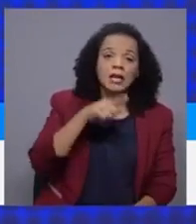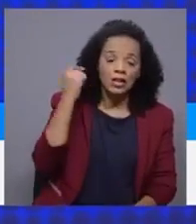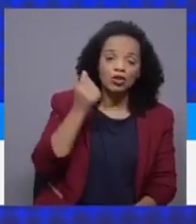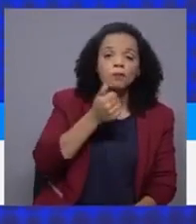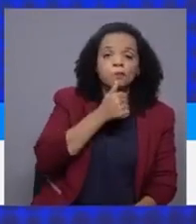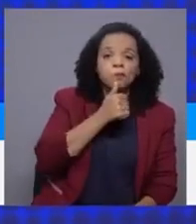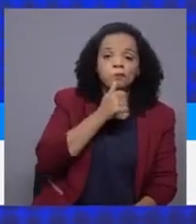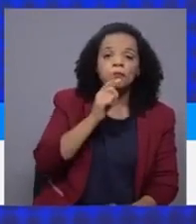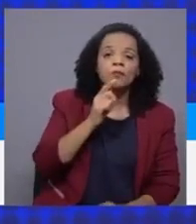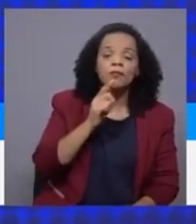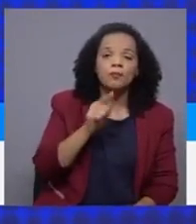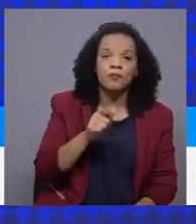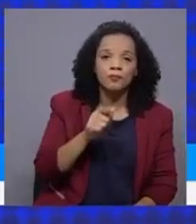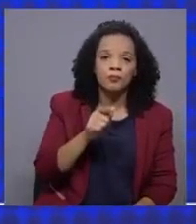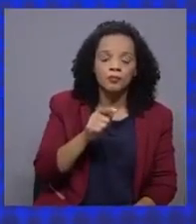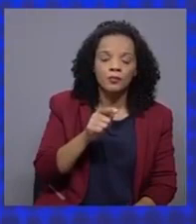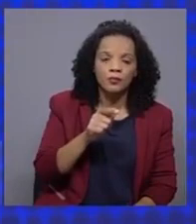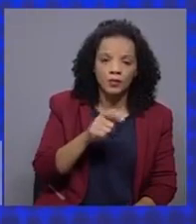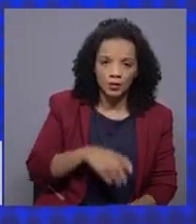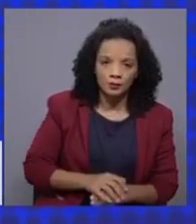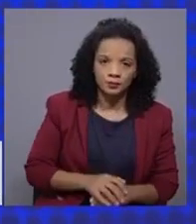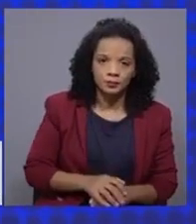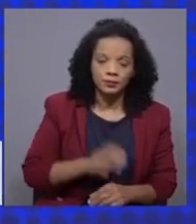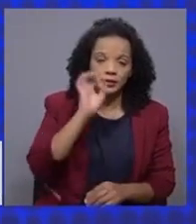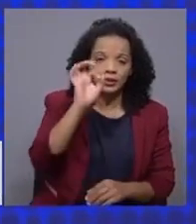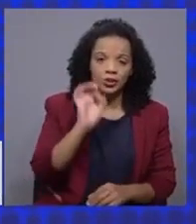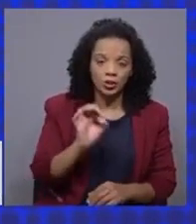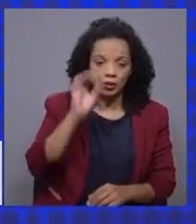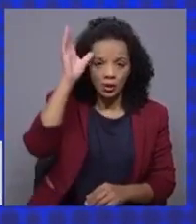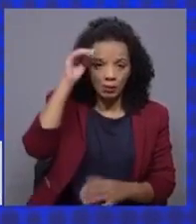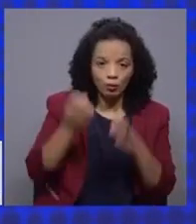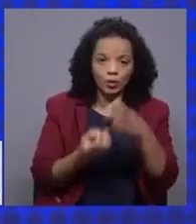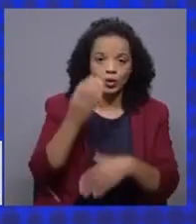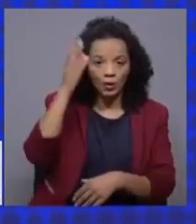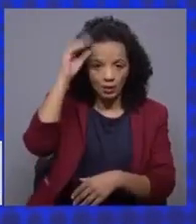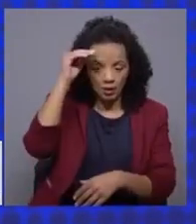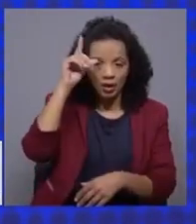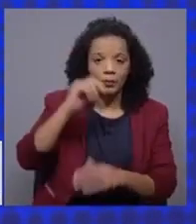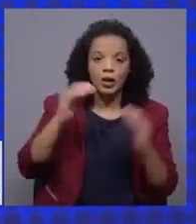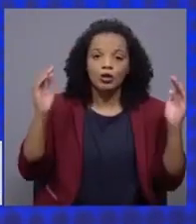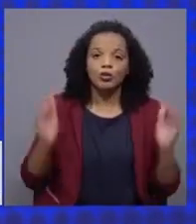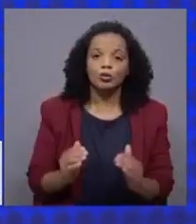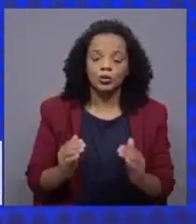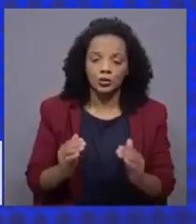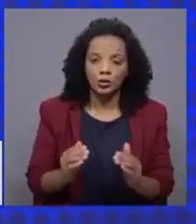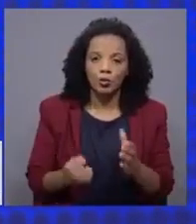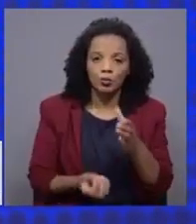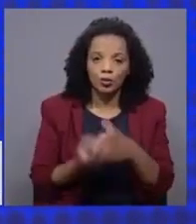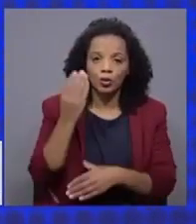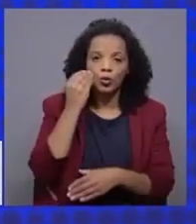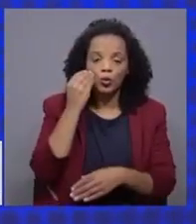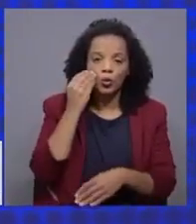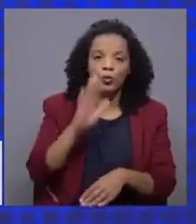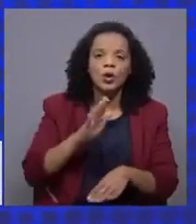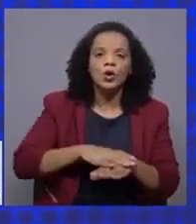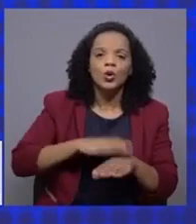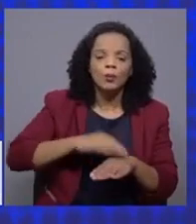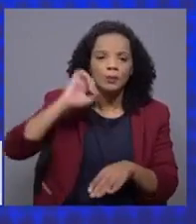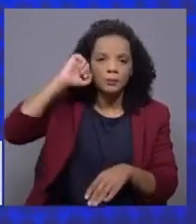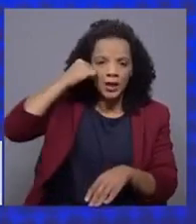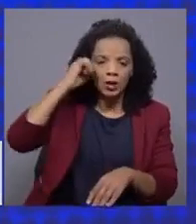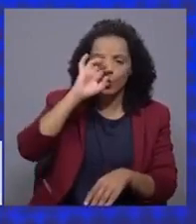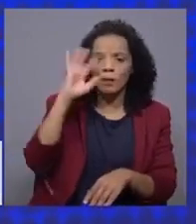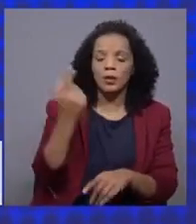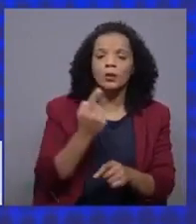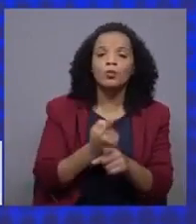defender o argumento para a taxação da produção animal em Portugal e a redução e limitação da produção com base na pegada ecológica. Eu vou-te